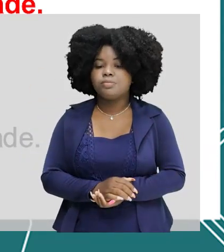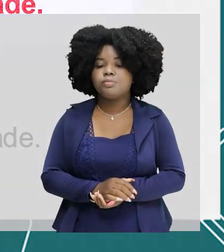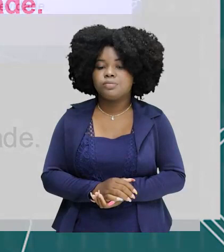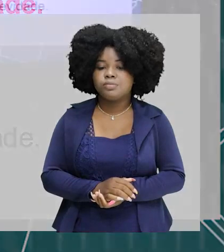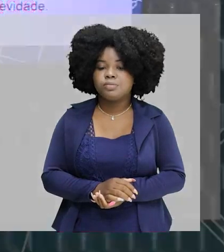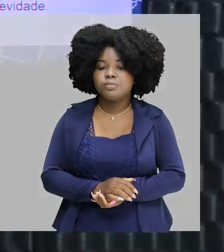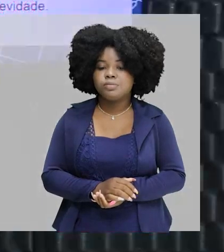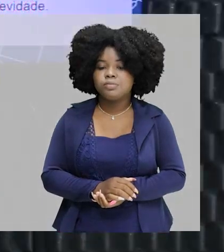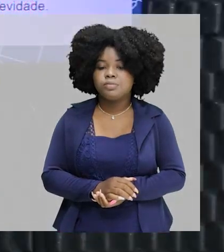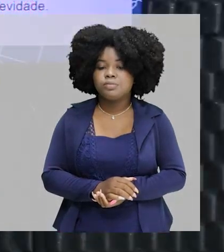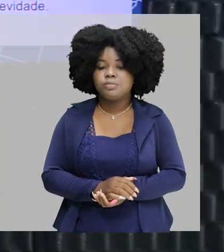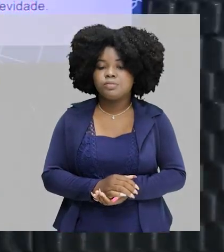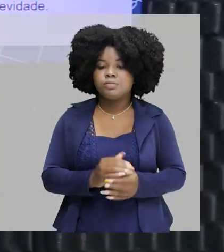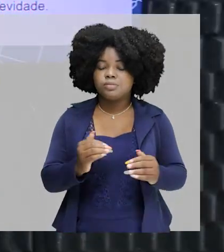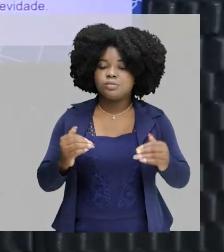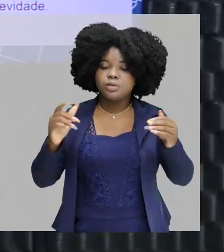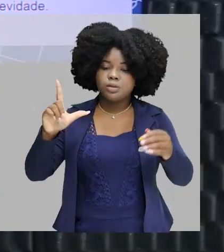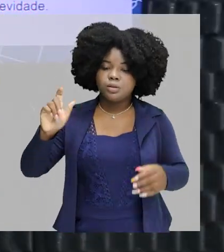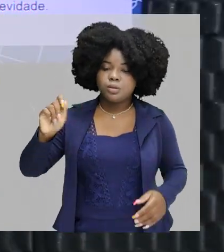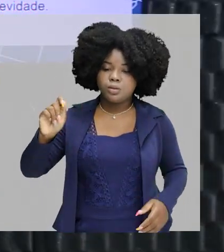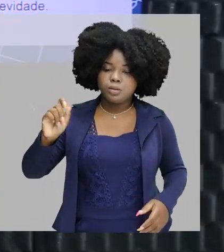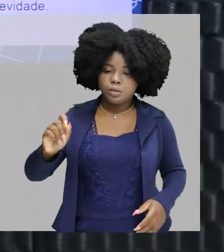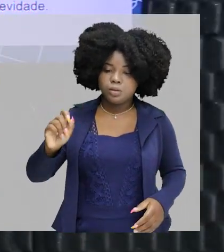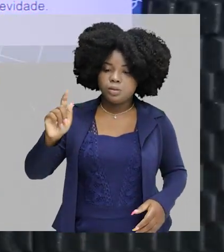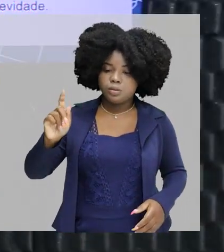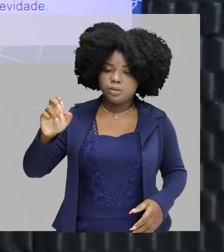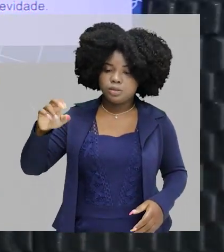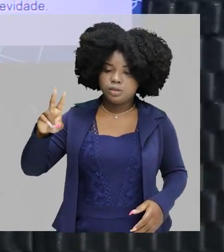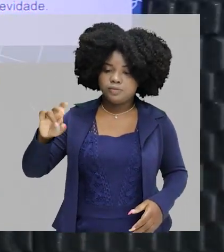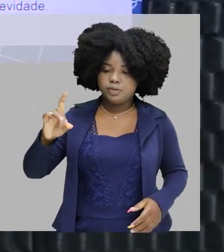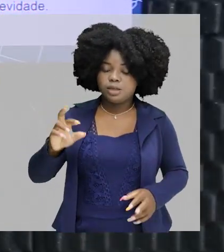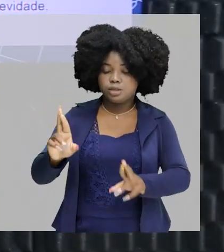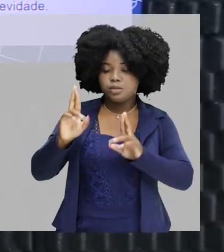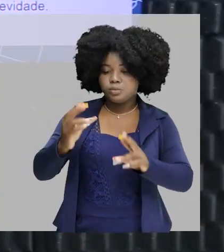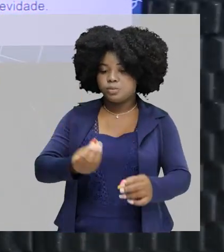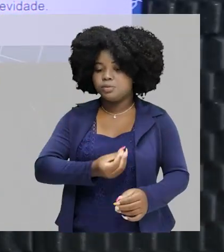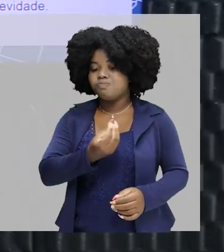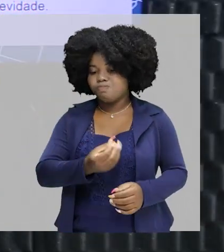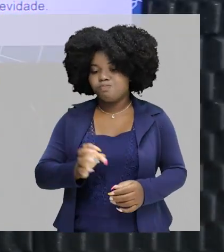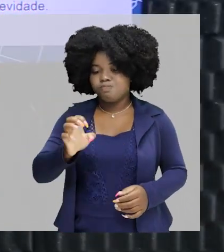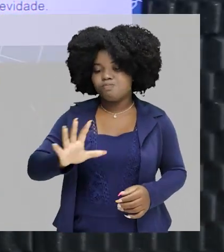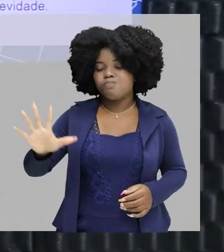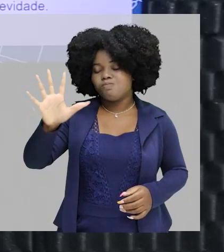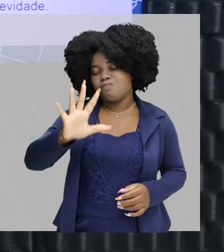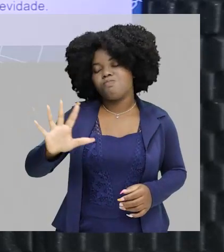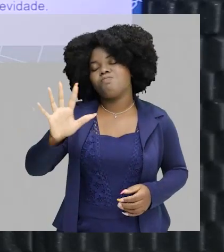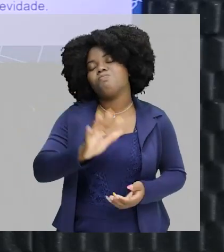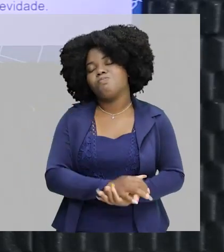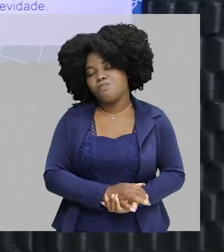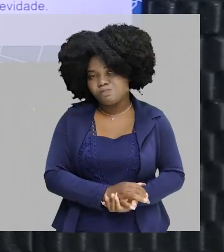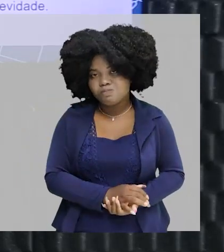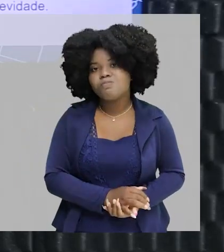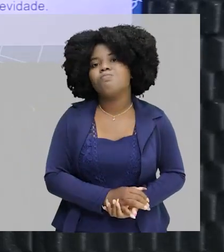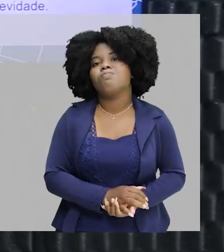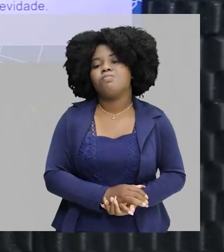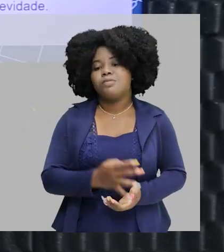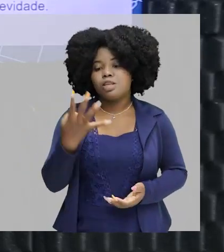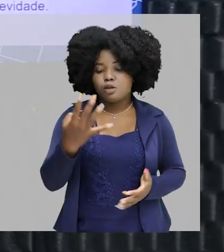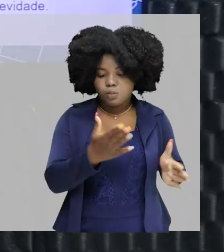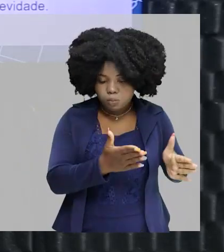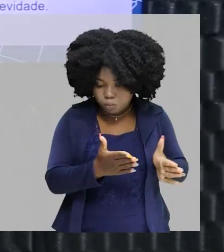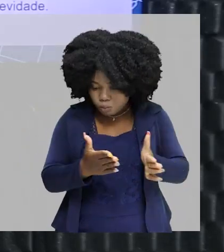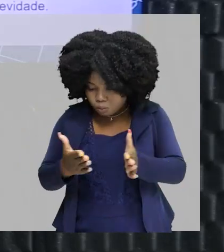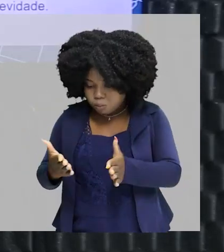o aumento da longevidade, ou seja, da expectativa de vida. A Europa já está ali na quarta fase da